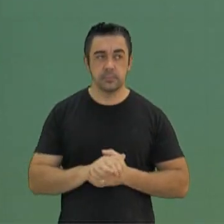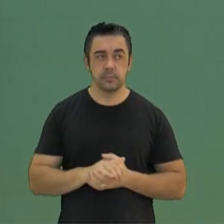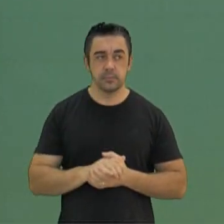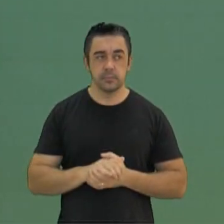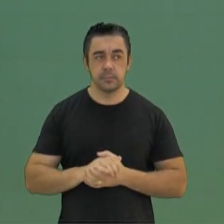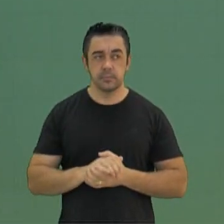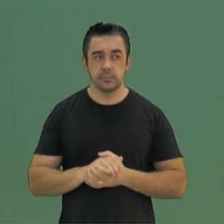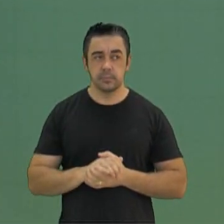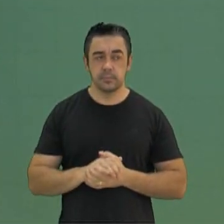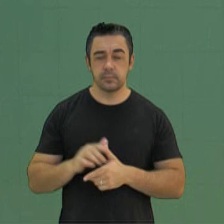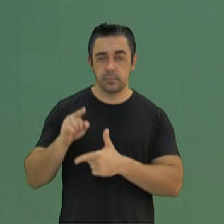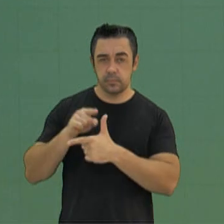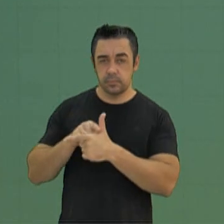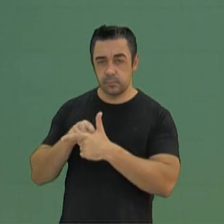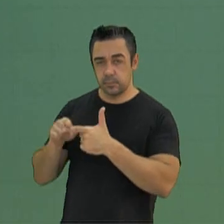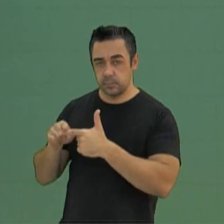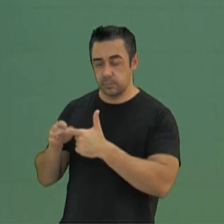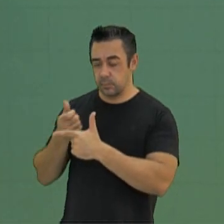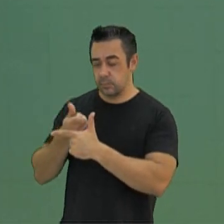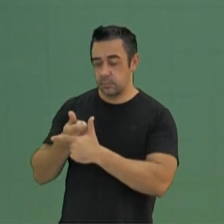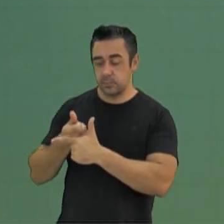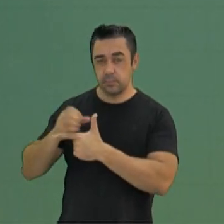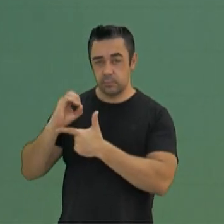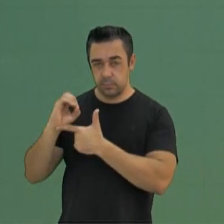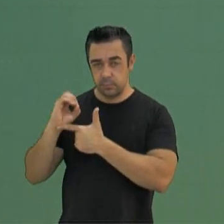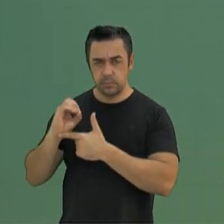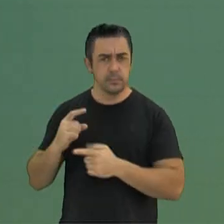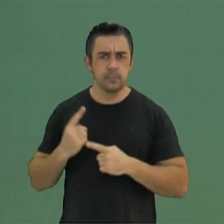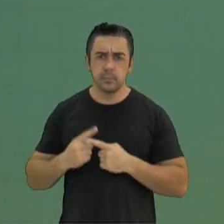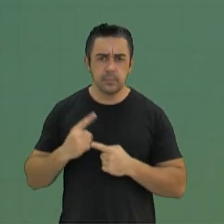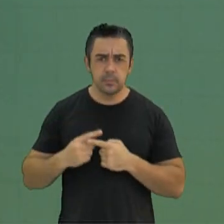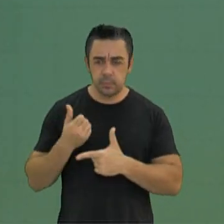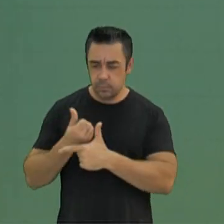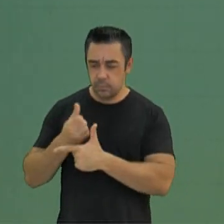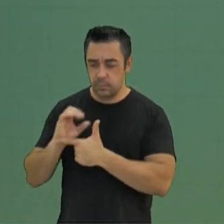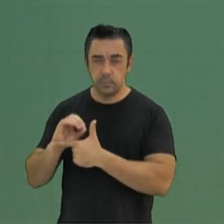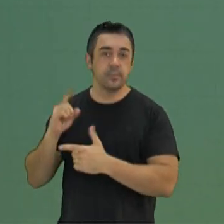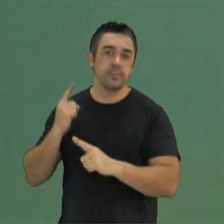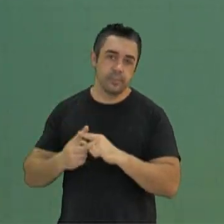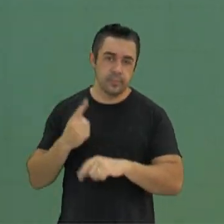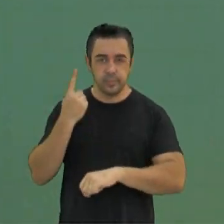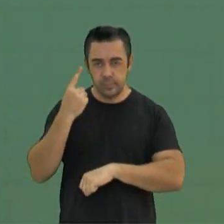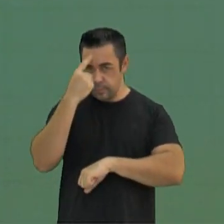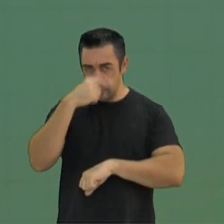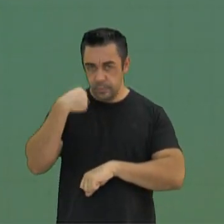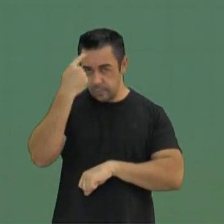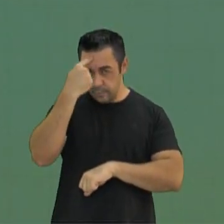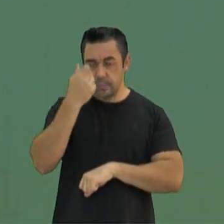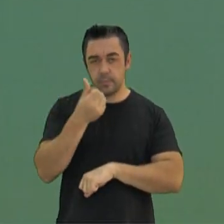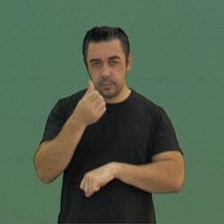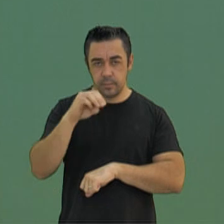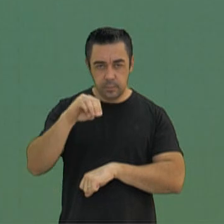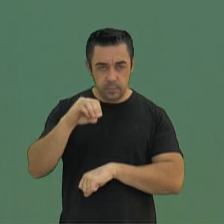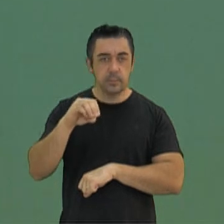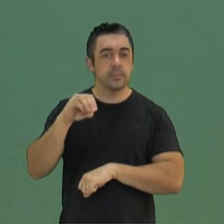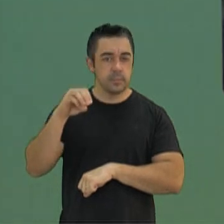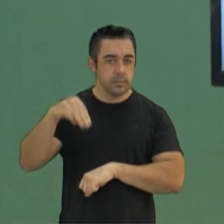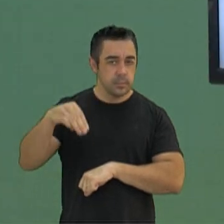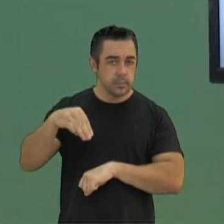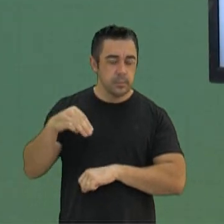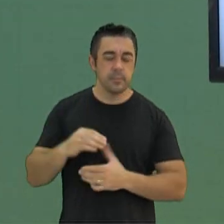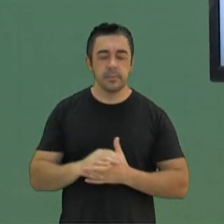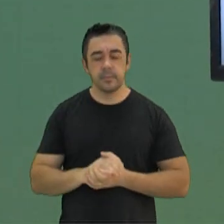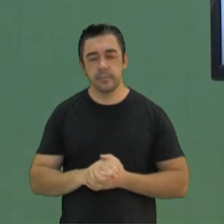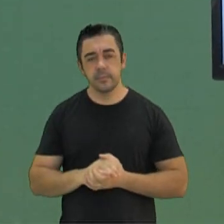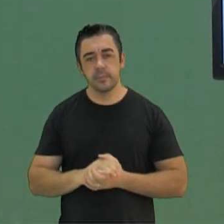1167, vamos dividir por 60. Por que por 60? Porque cada hora tem 60 minutos, tá? Então, nós dividimos